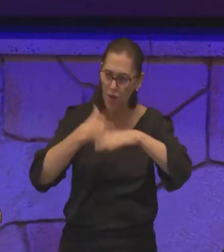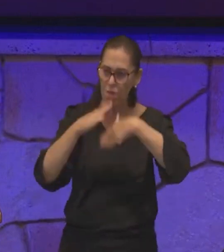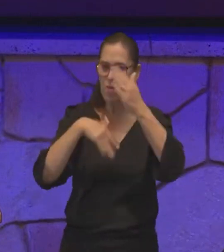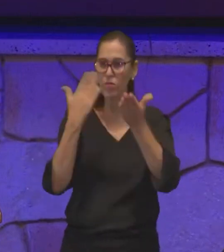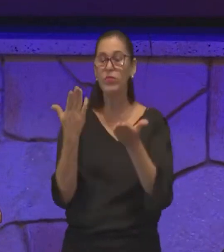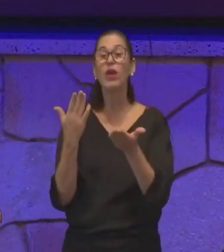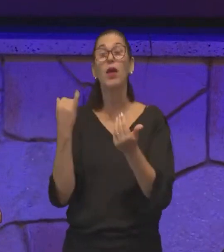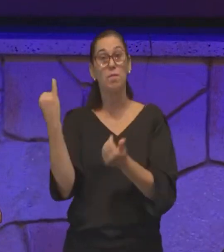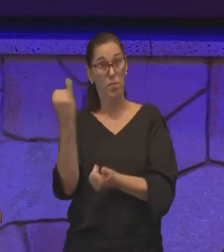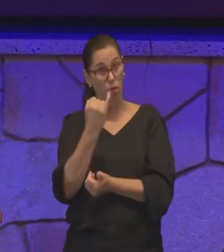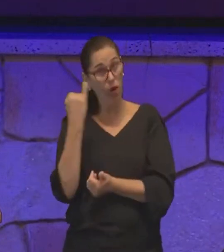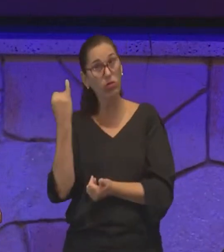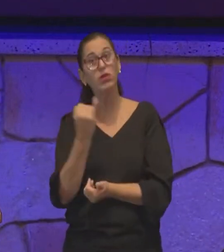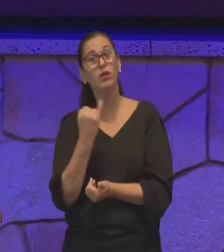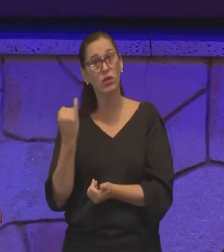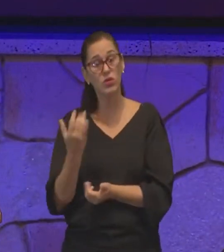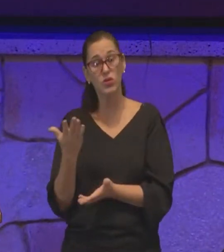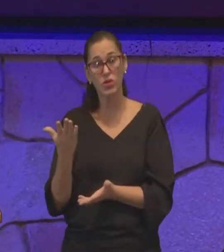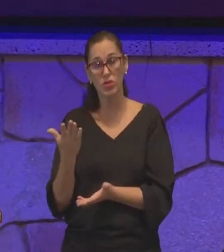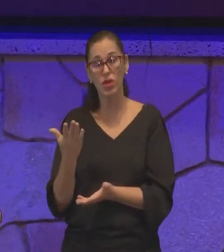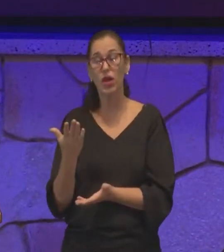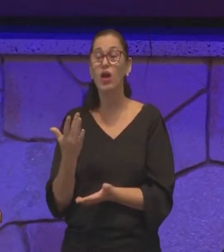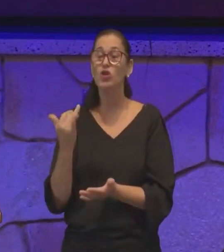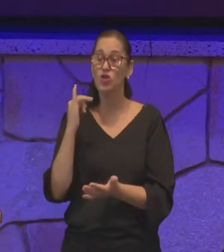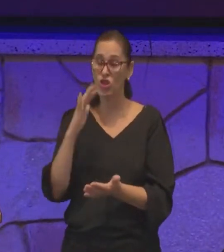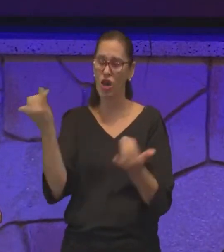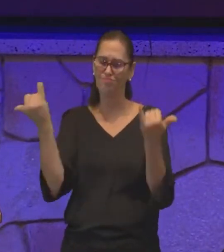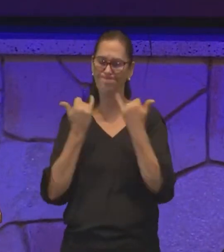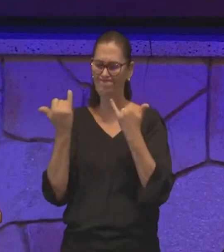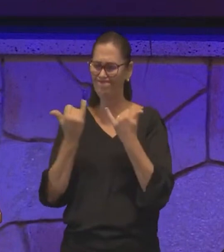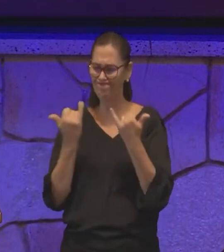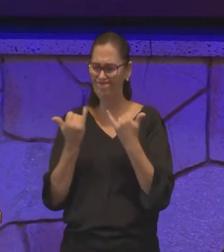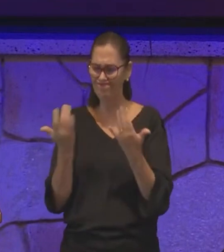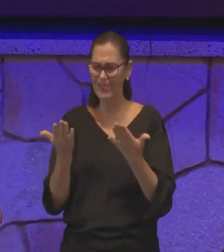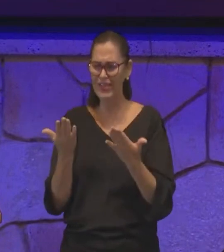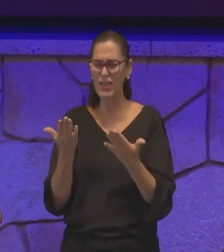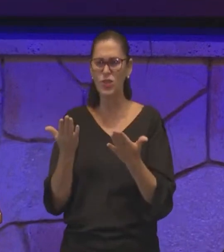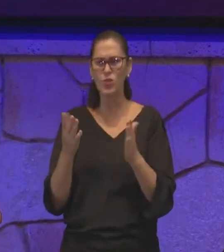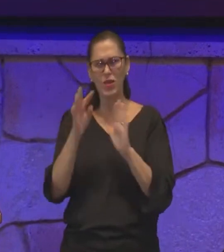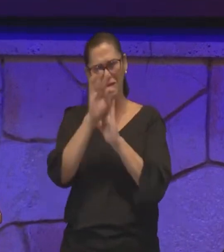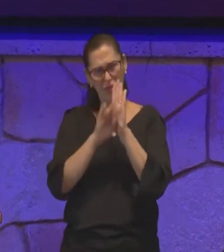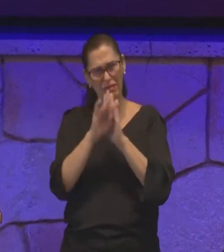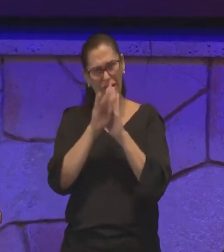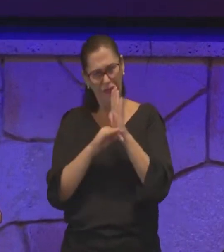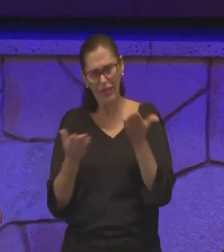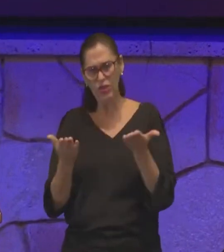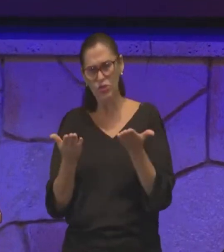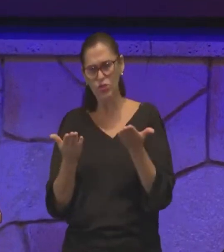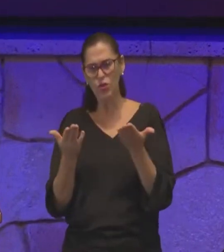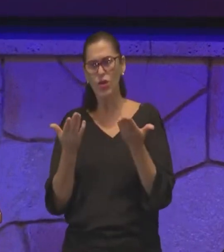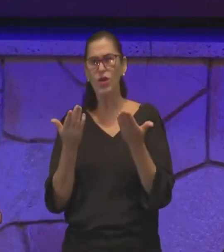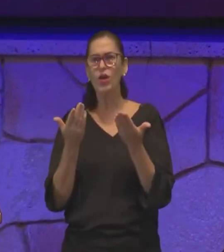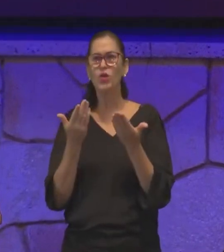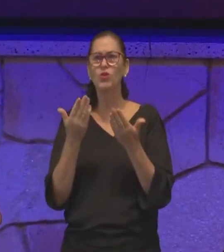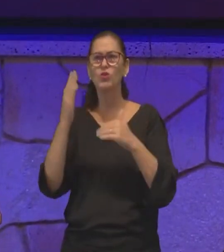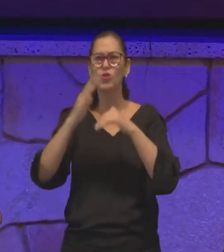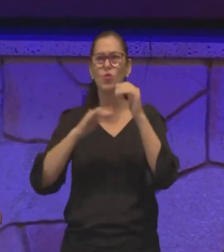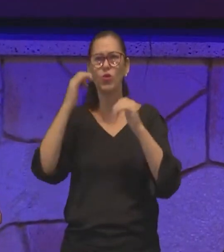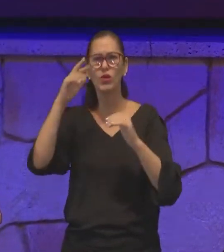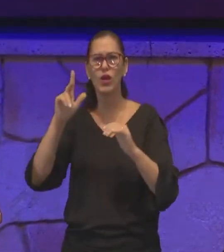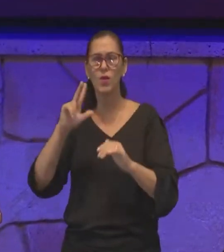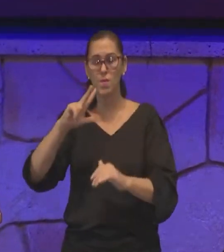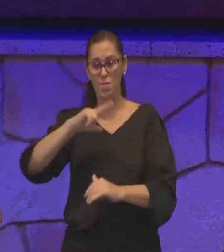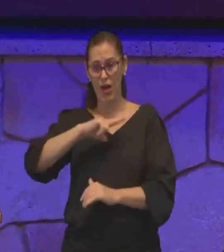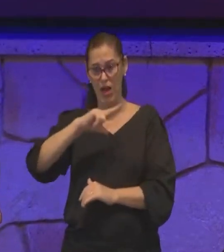coisas importantes. Já ouvi muito a respeito desse texto quando se fala dos sonhos